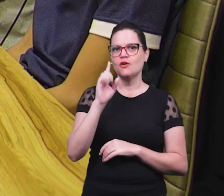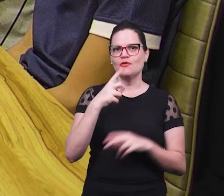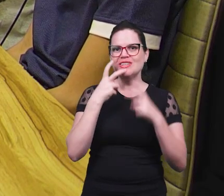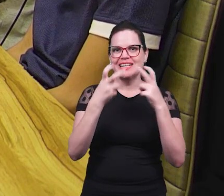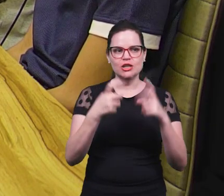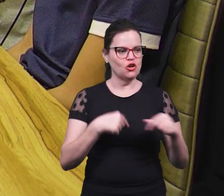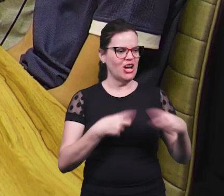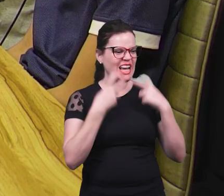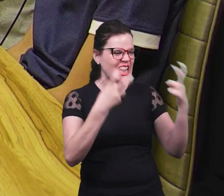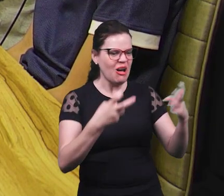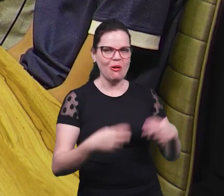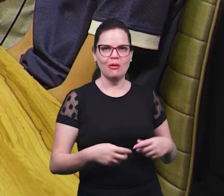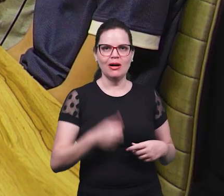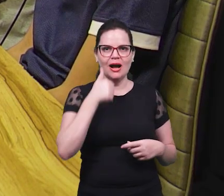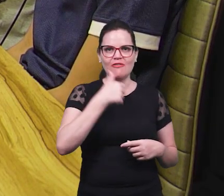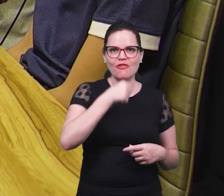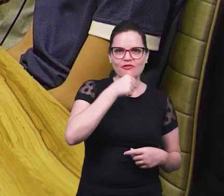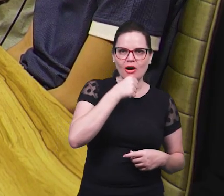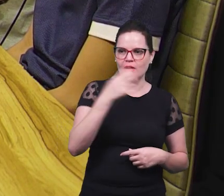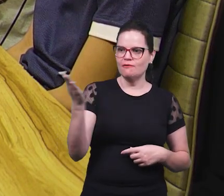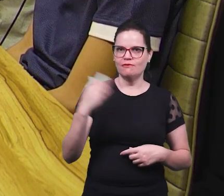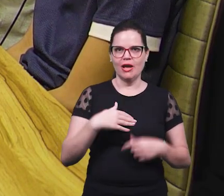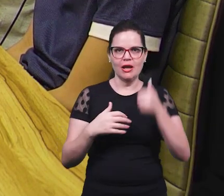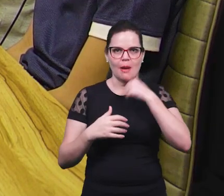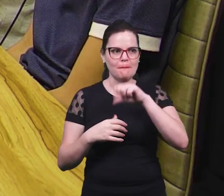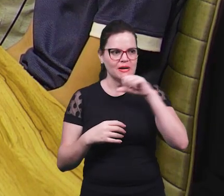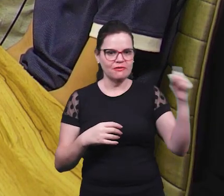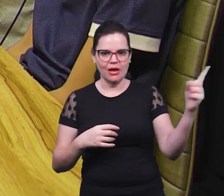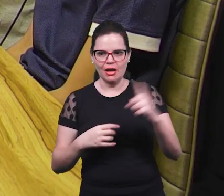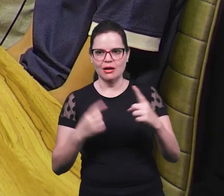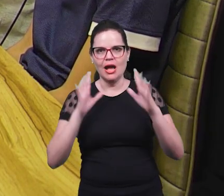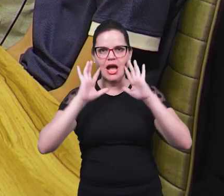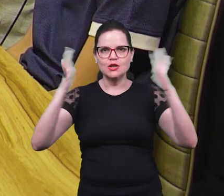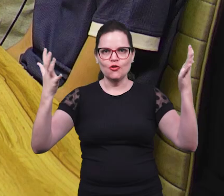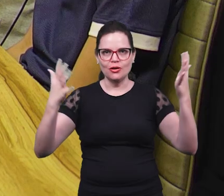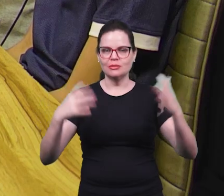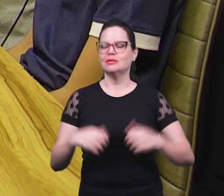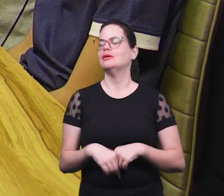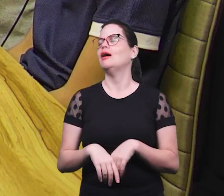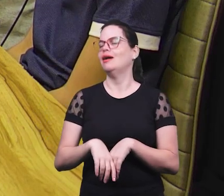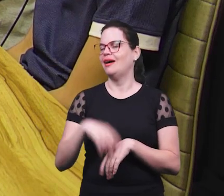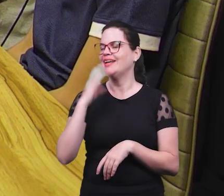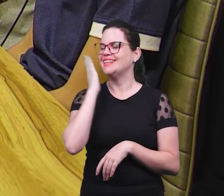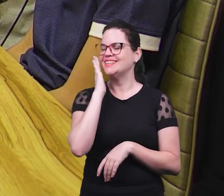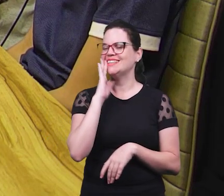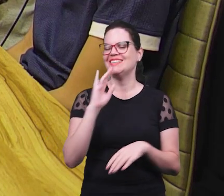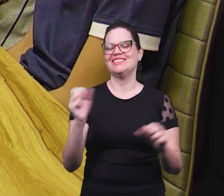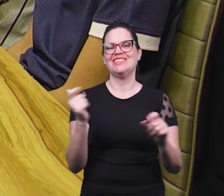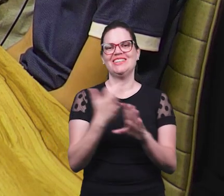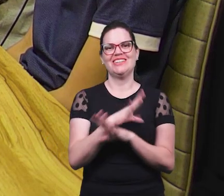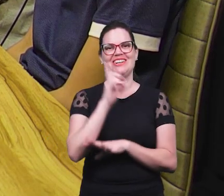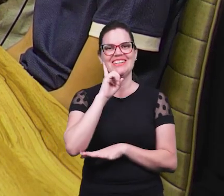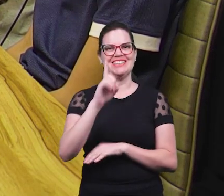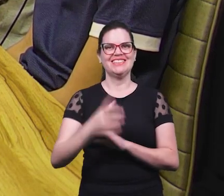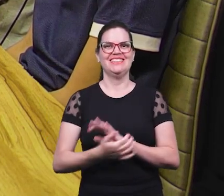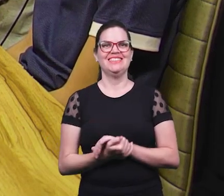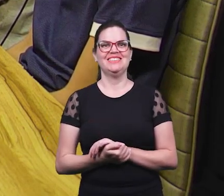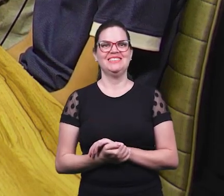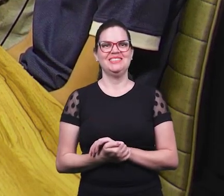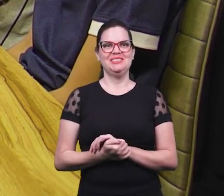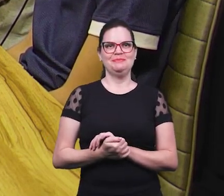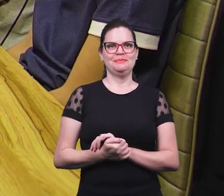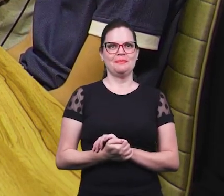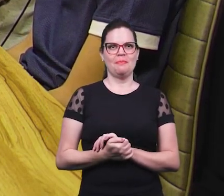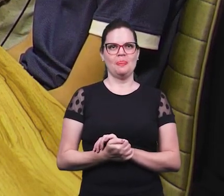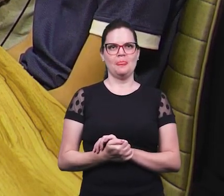gritou, ela gritou, e aí a avó veio, a mãe veio e resolveu o problema. Ah, muito bem, glória a Deus, né, Acontece, Vanessa? né? O interessante que a gente